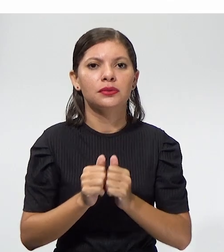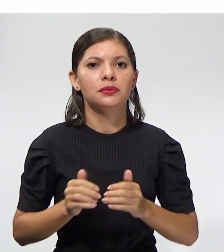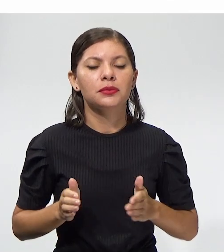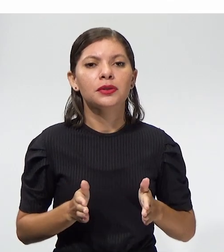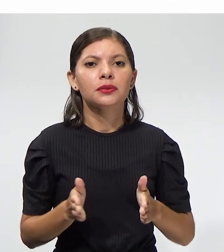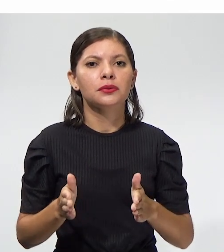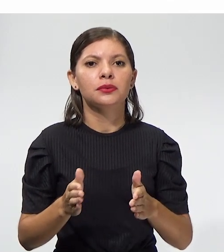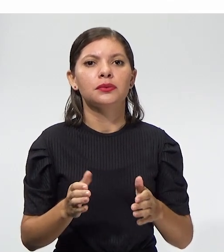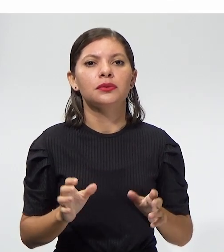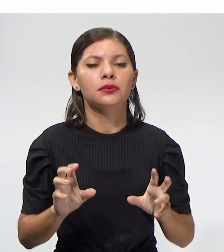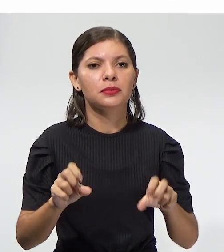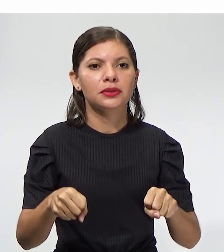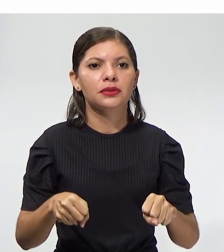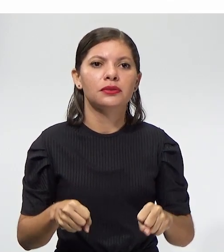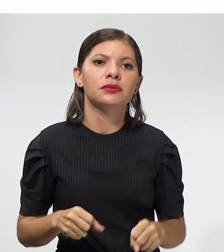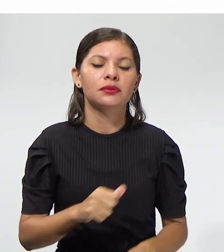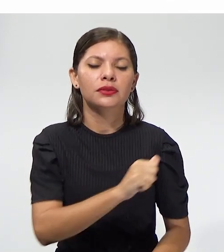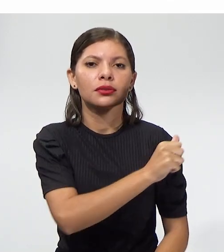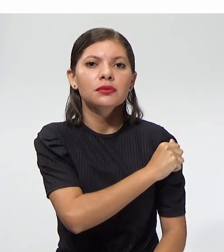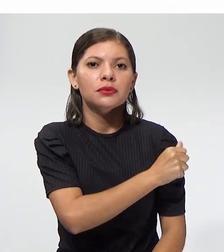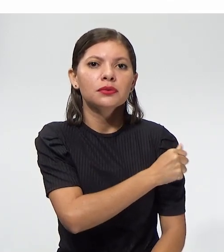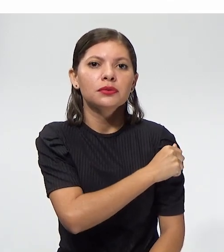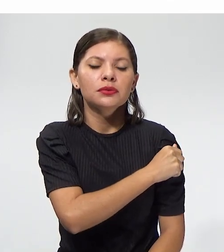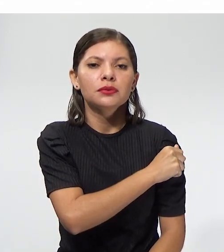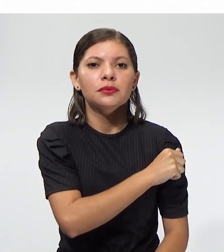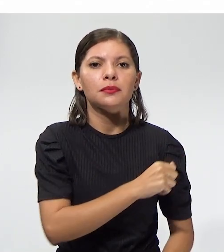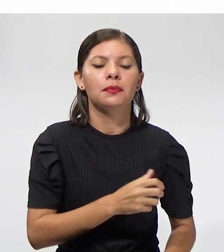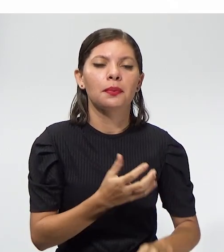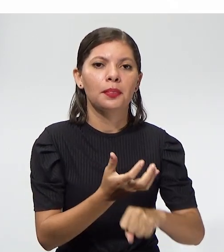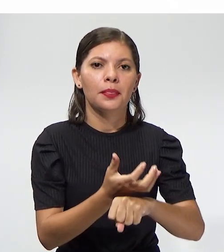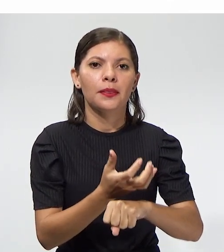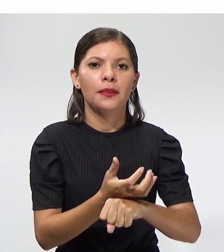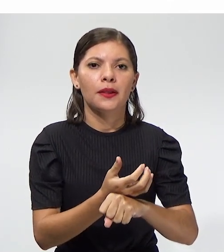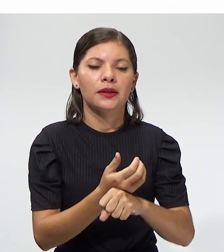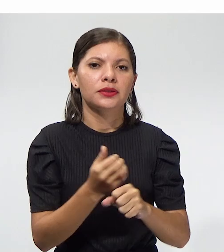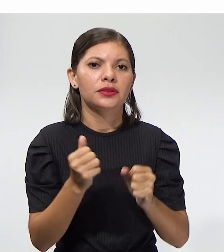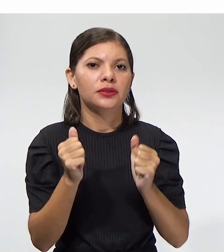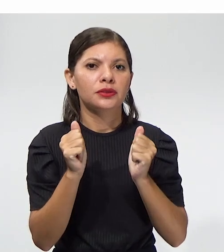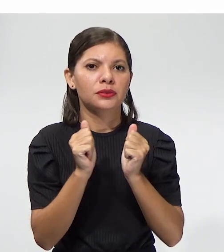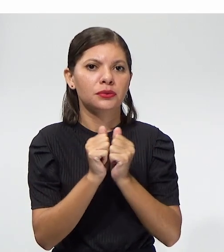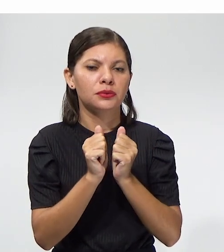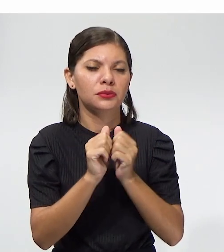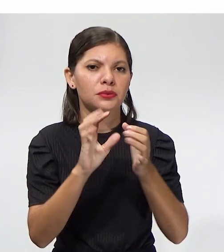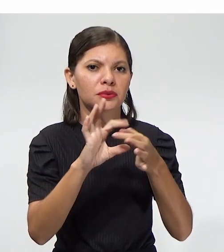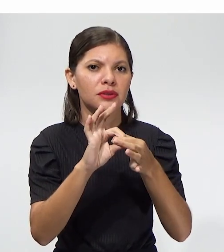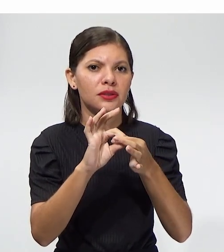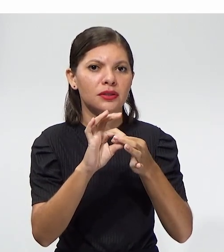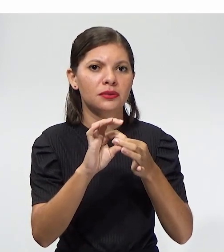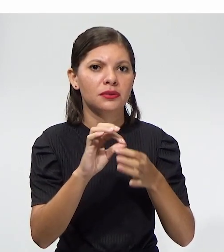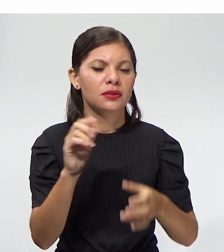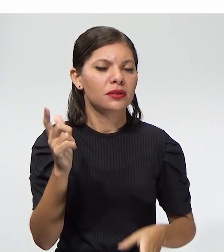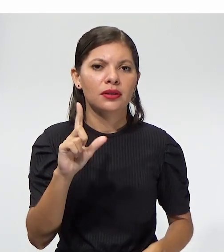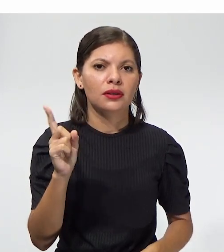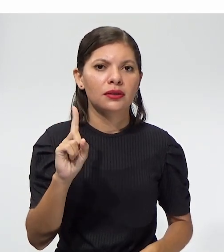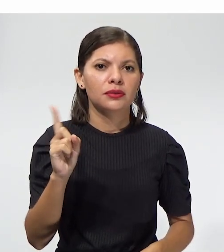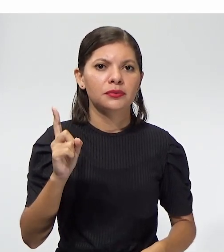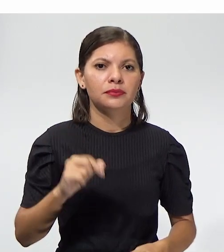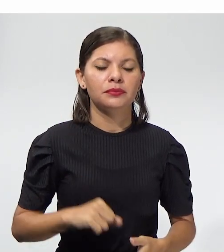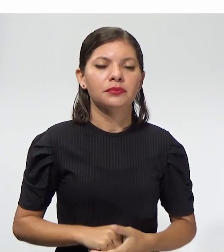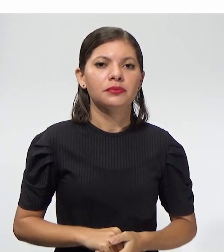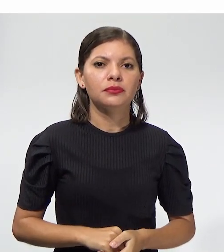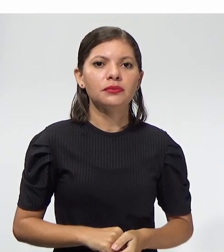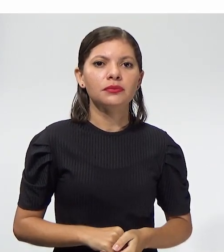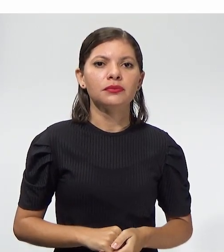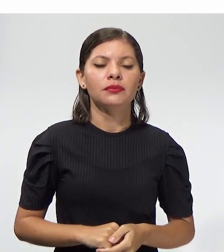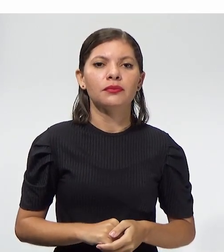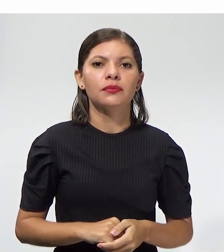a interdisciplinaridade, ela não é junção de disciplinas, então é logo importante dizer isso. Ela é, segundo a professora Ivani